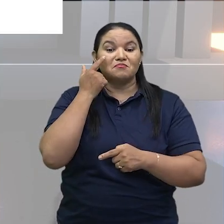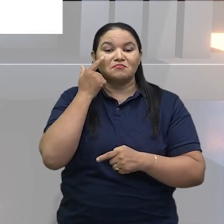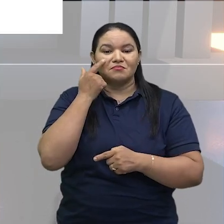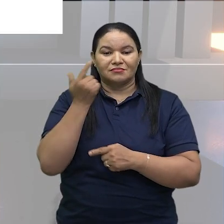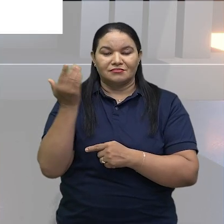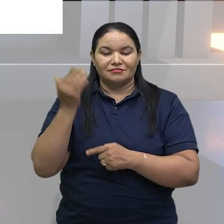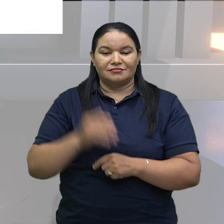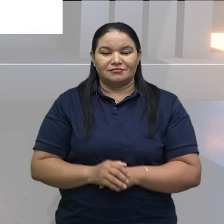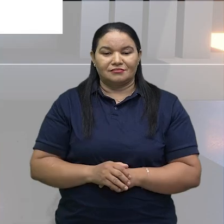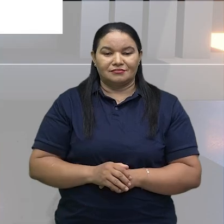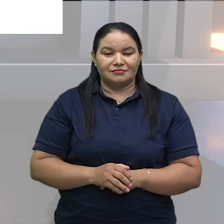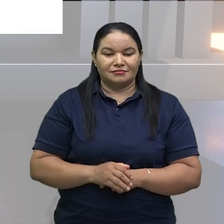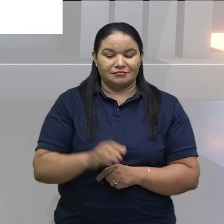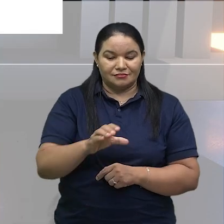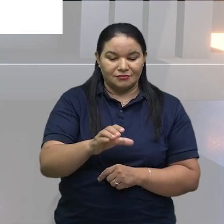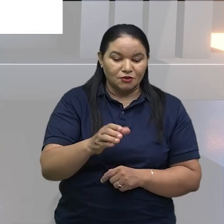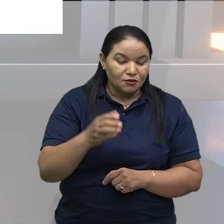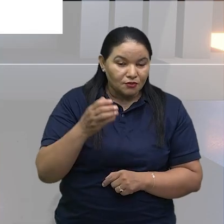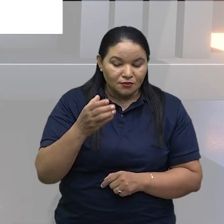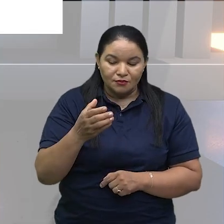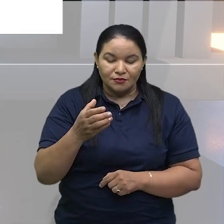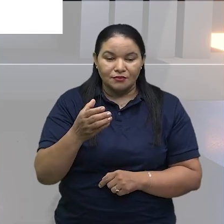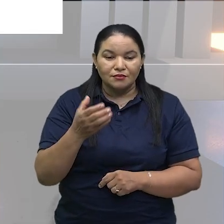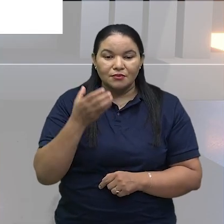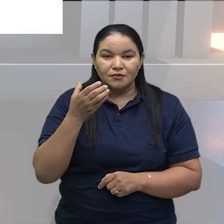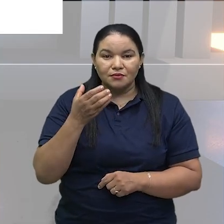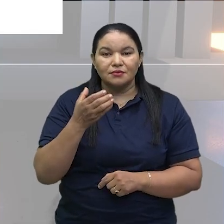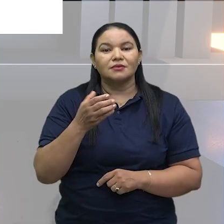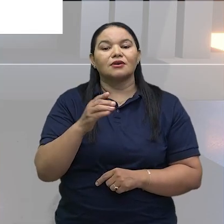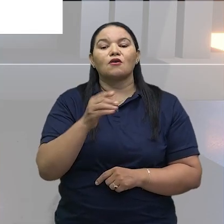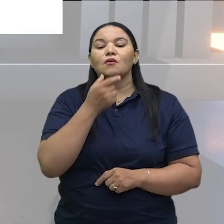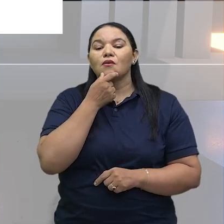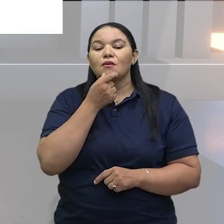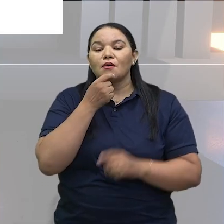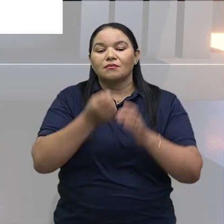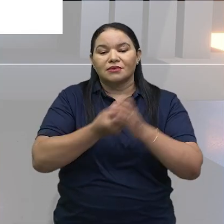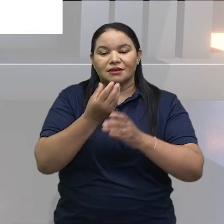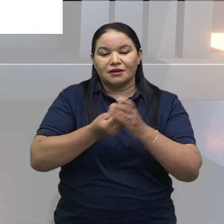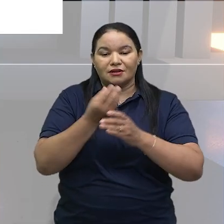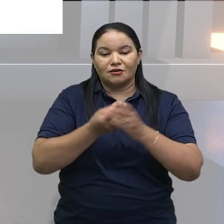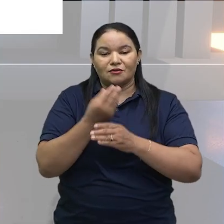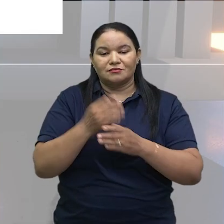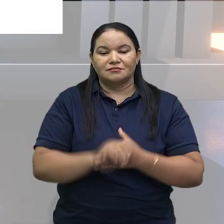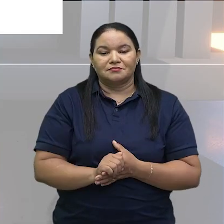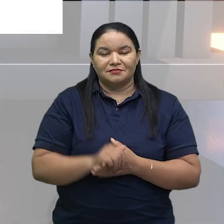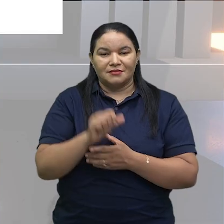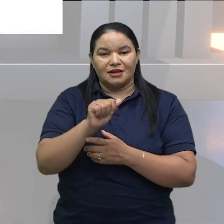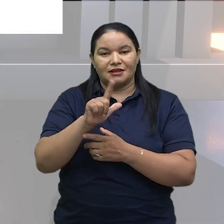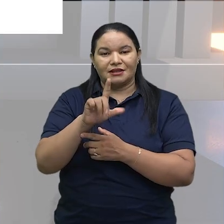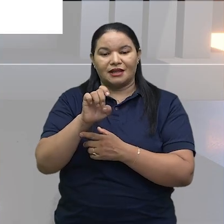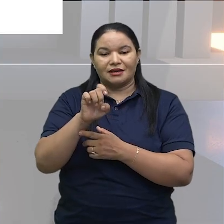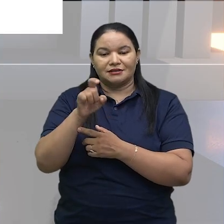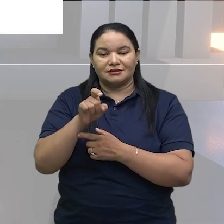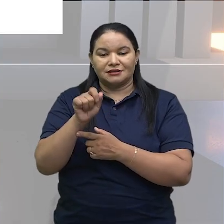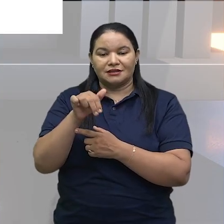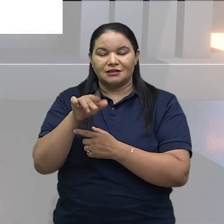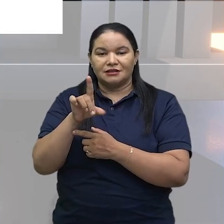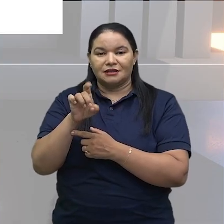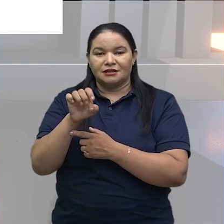Esse aqui, né? Criado ali por Alexander Graham Bell. Então, desde esse telefone